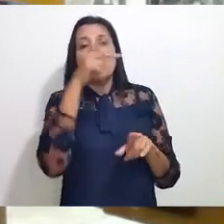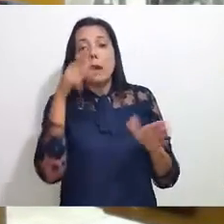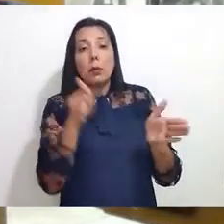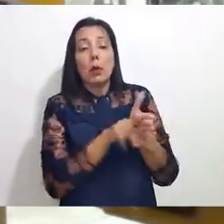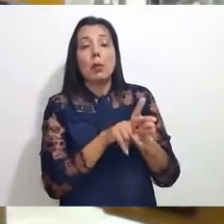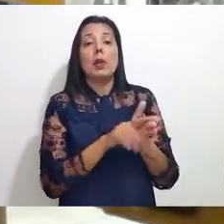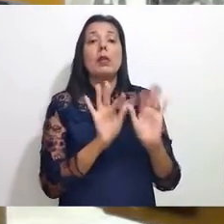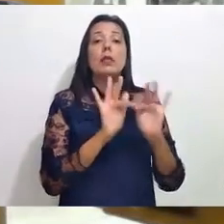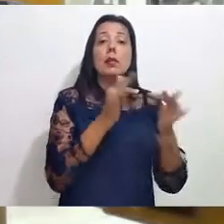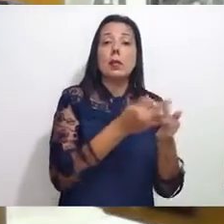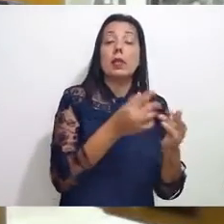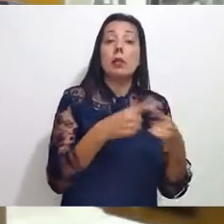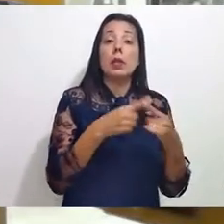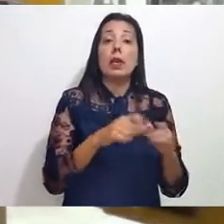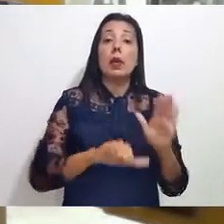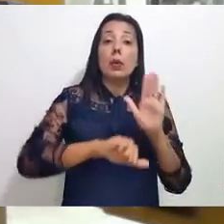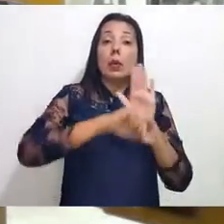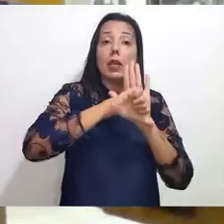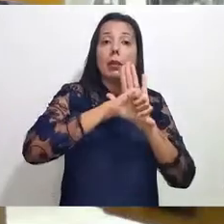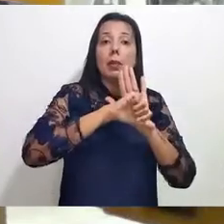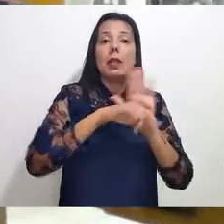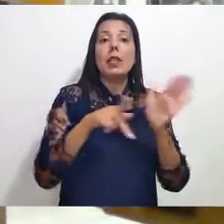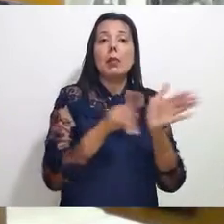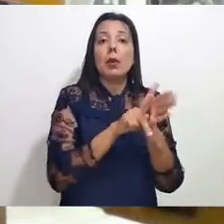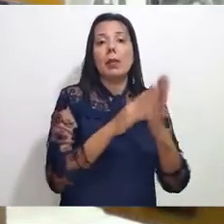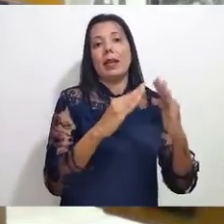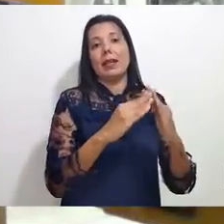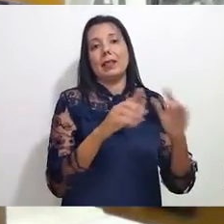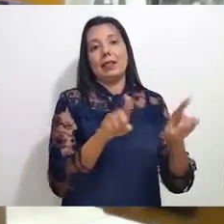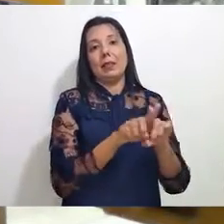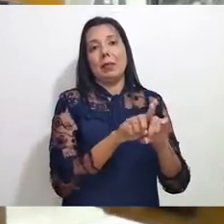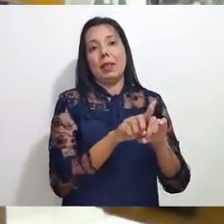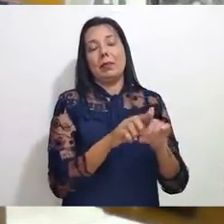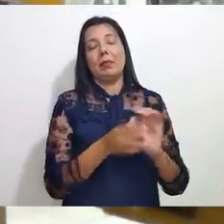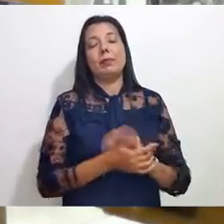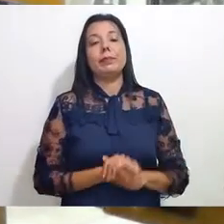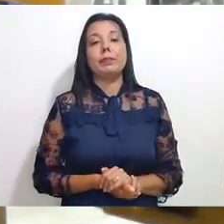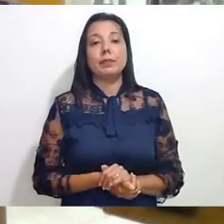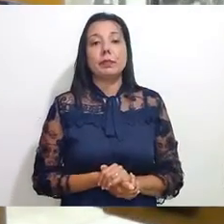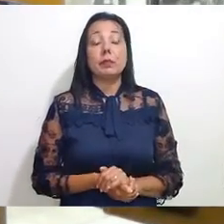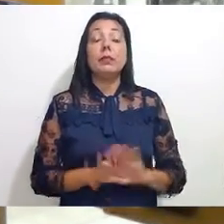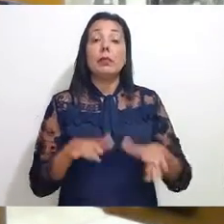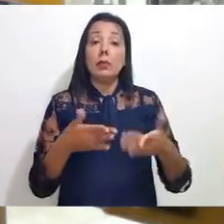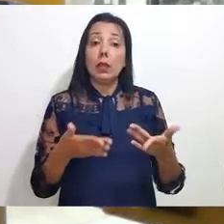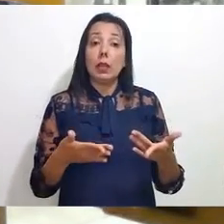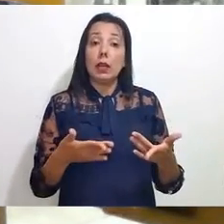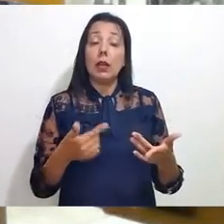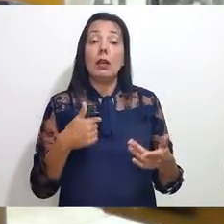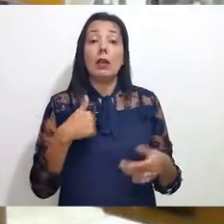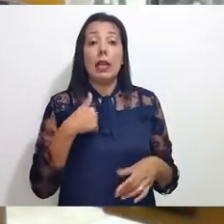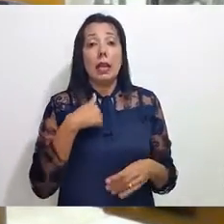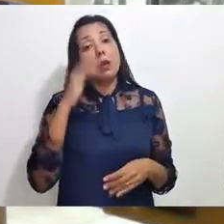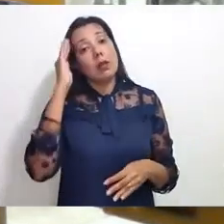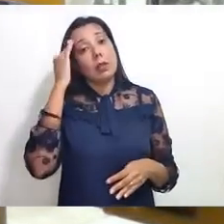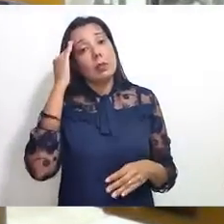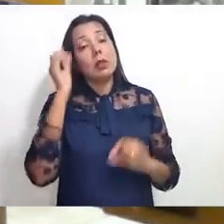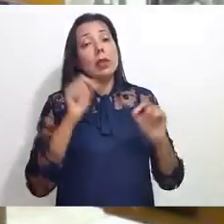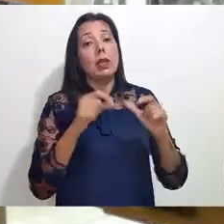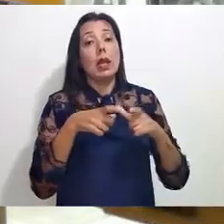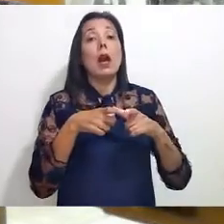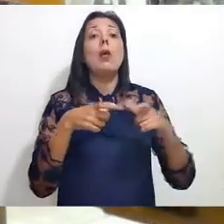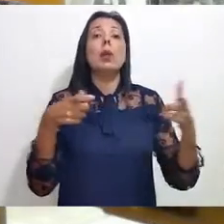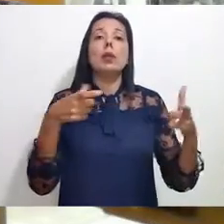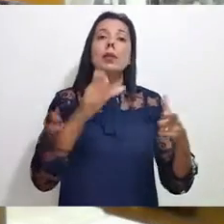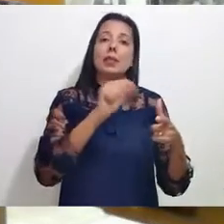fica velado dentro da sua família, velado dentro da sua casa. Então, no meu entendimento, aumentou e aumentou muito, da mesma